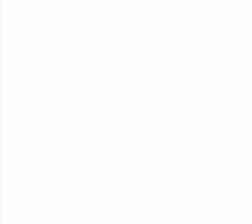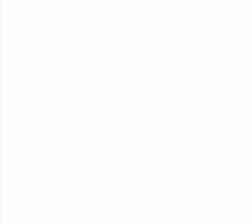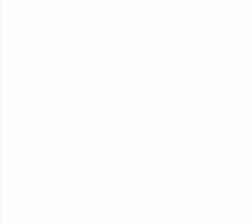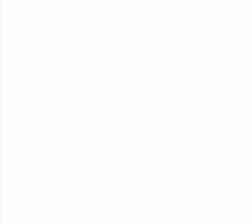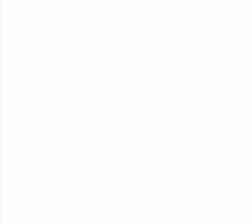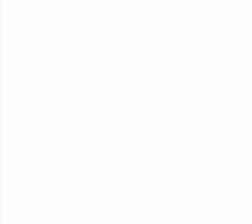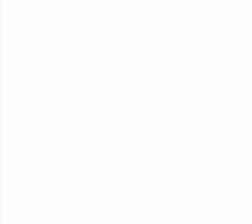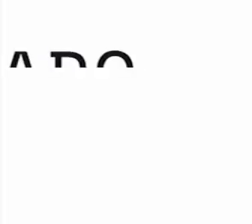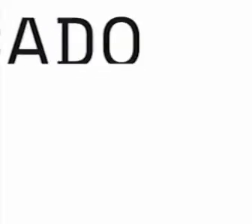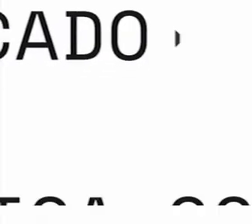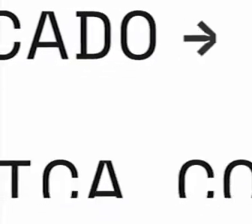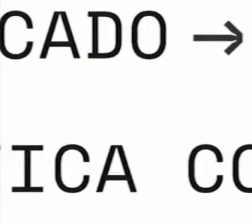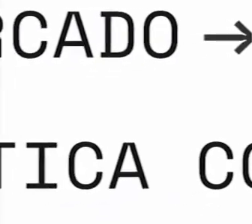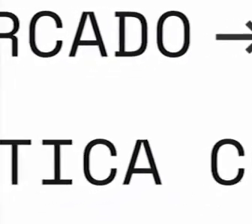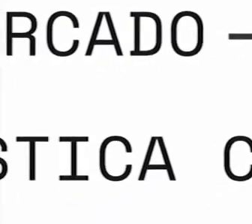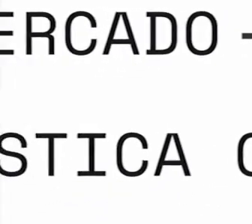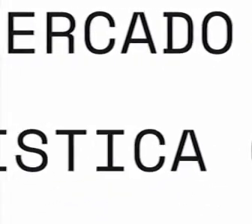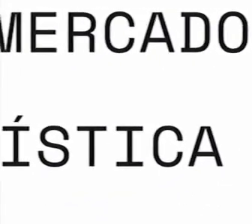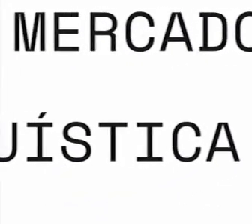bom